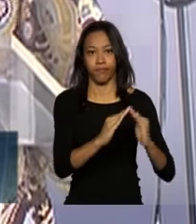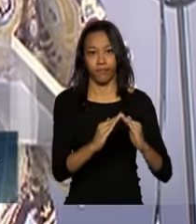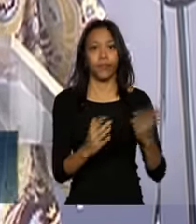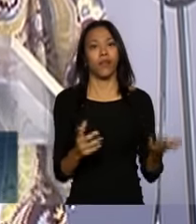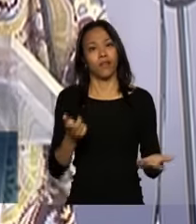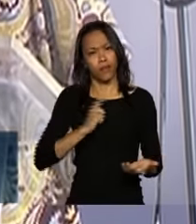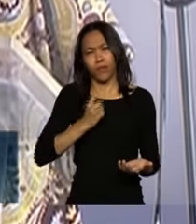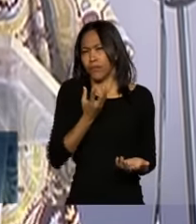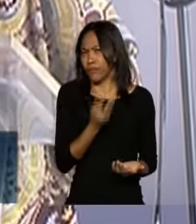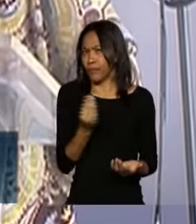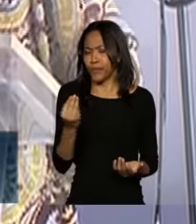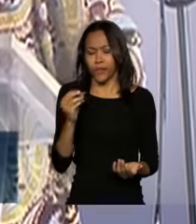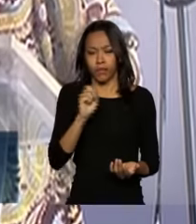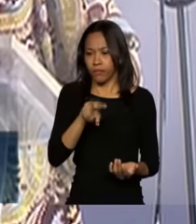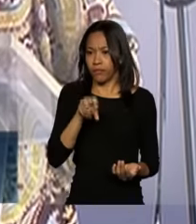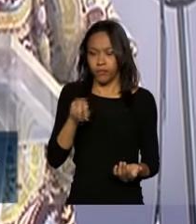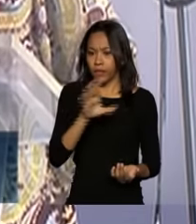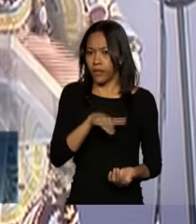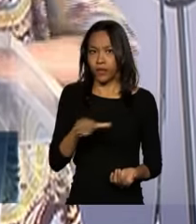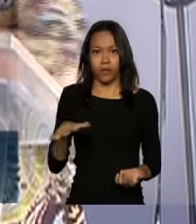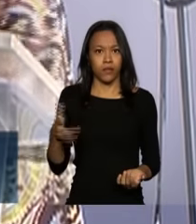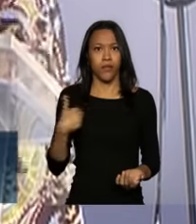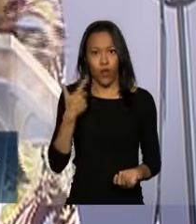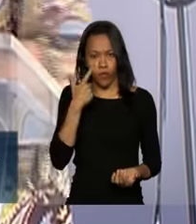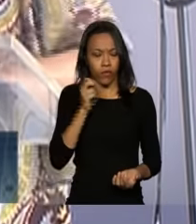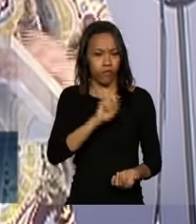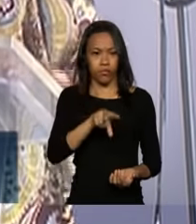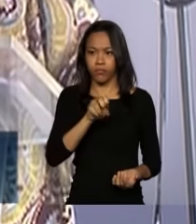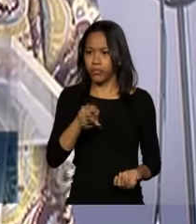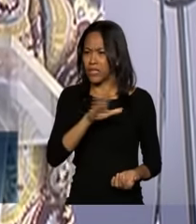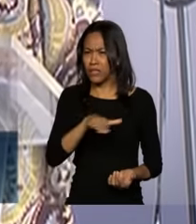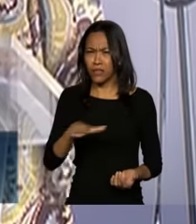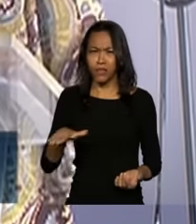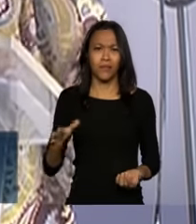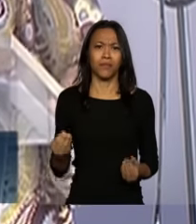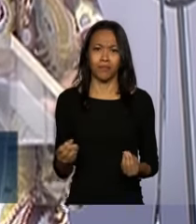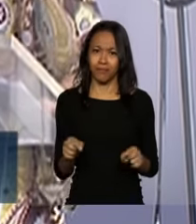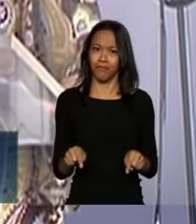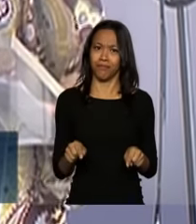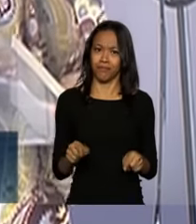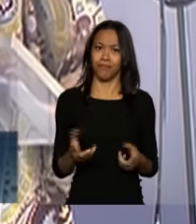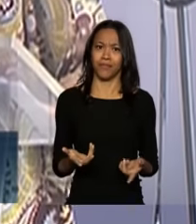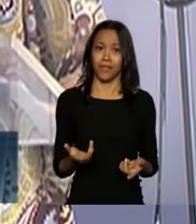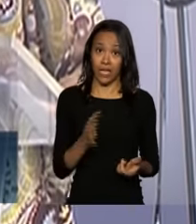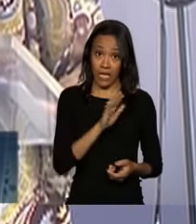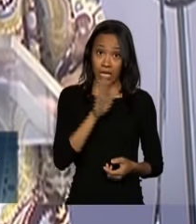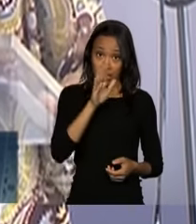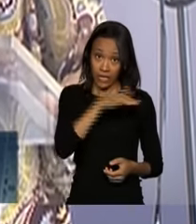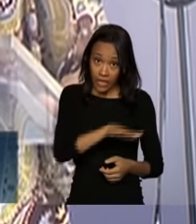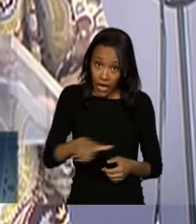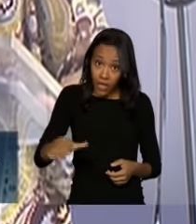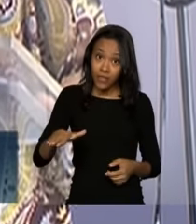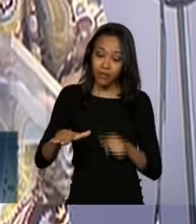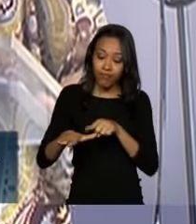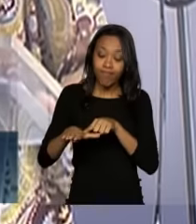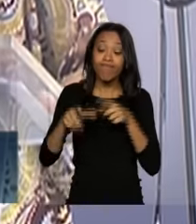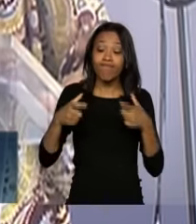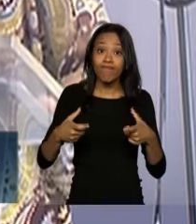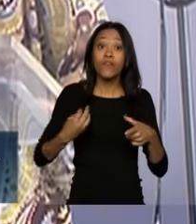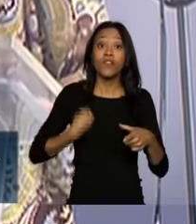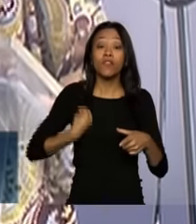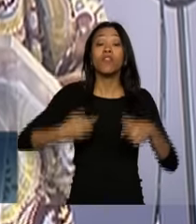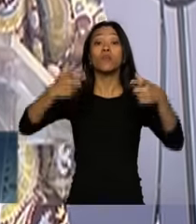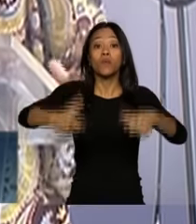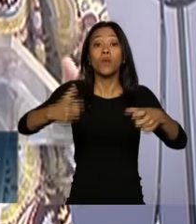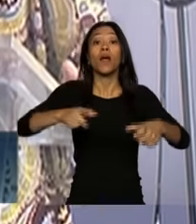Tem muita criança. Eu vi aqui muita criança pequena. Criança pequena tem de viver num lugar que